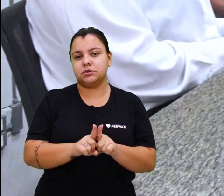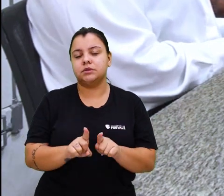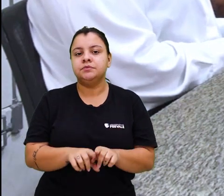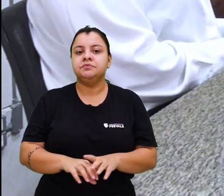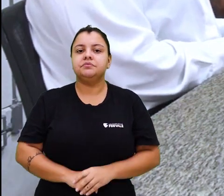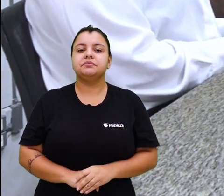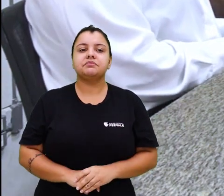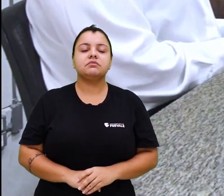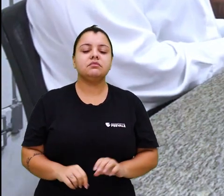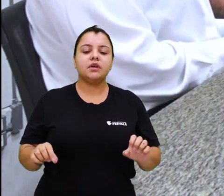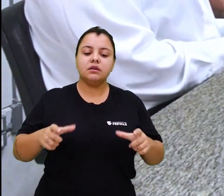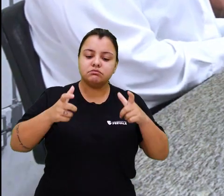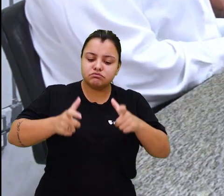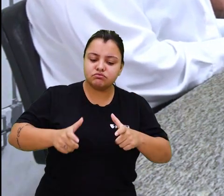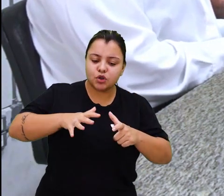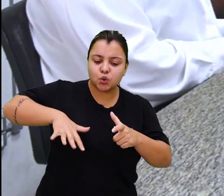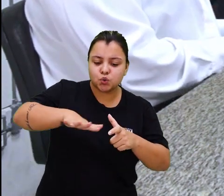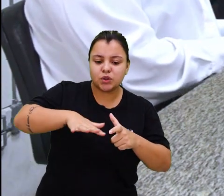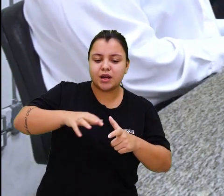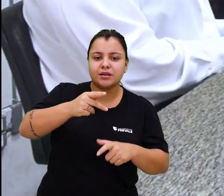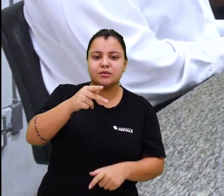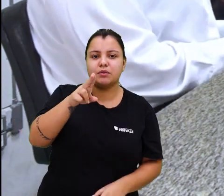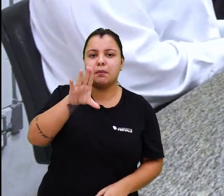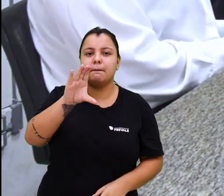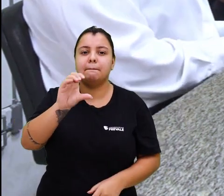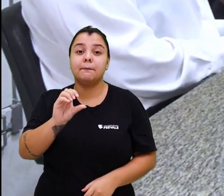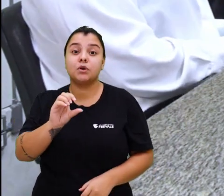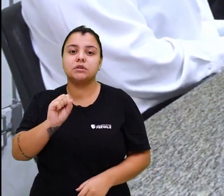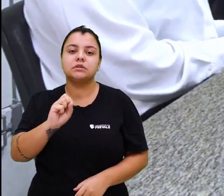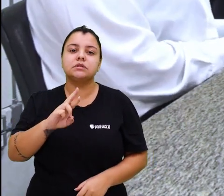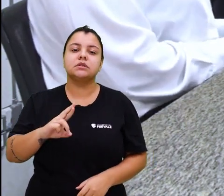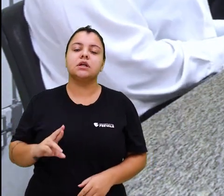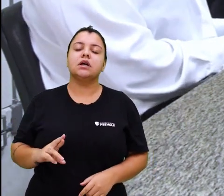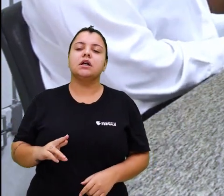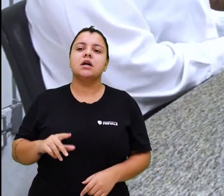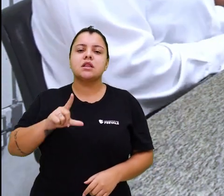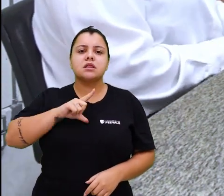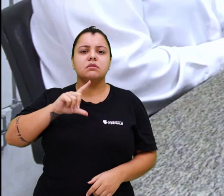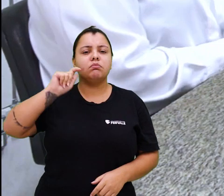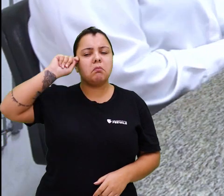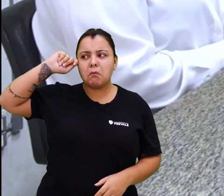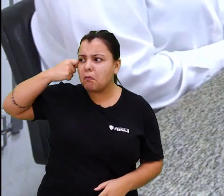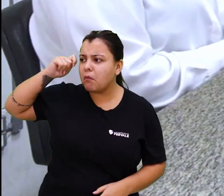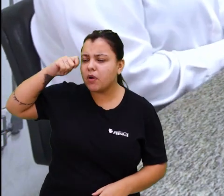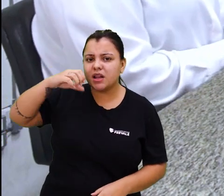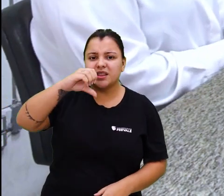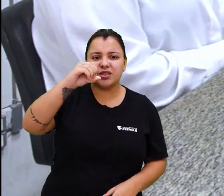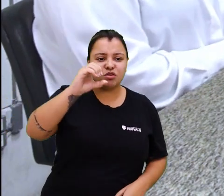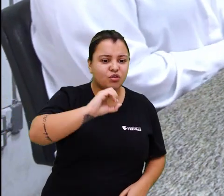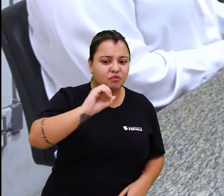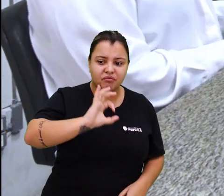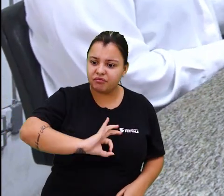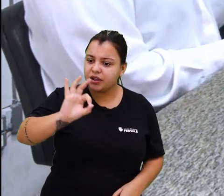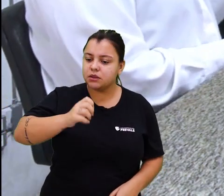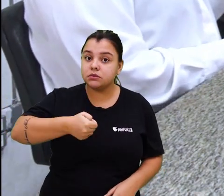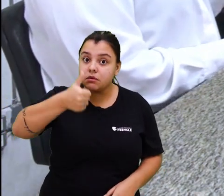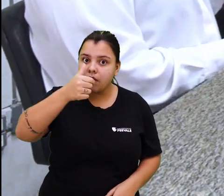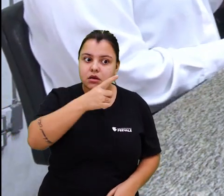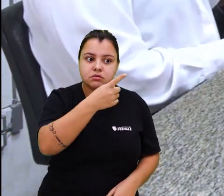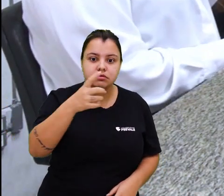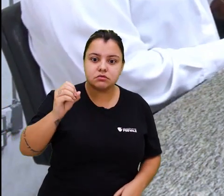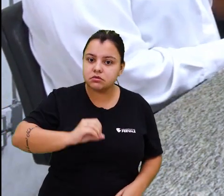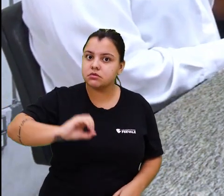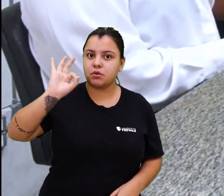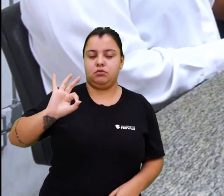assim de ser num lugar como a PC ser ter muitos negros 90% ou quase 100% eram negros é mas por